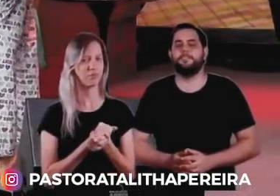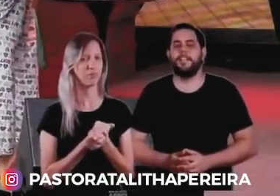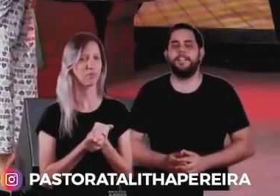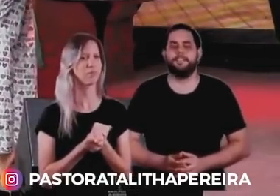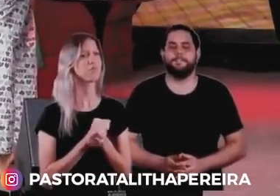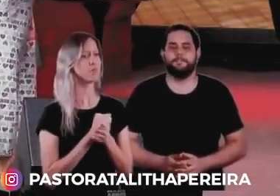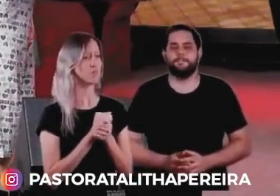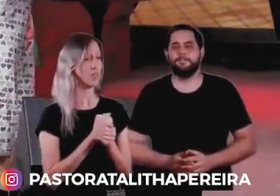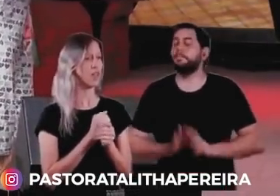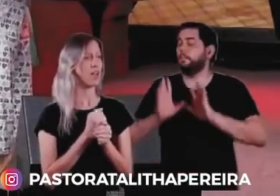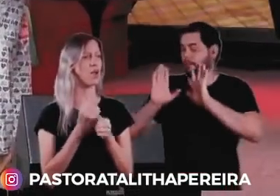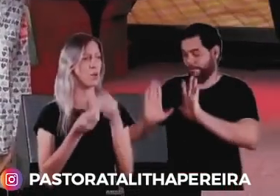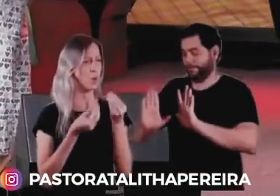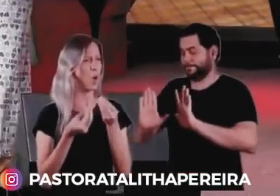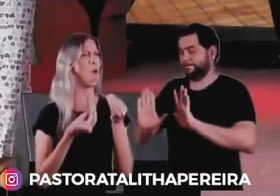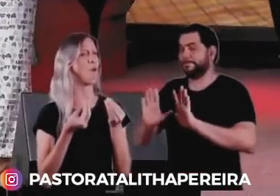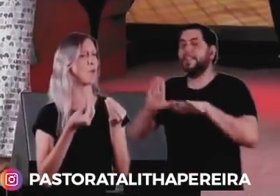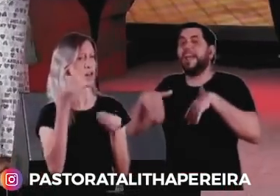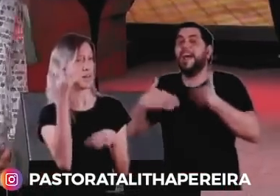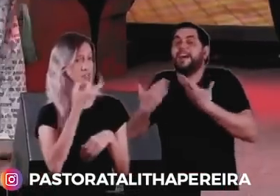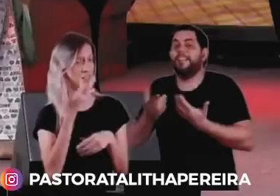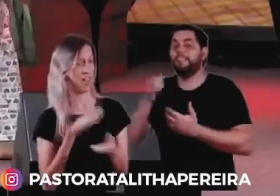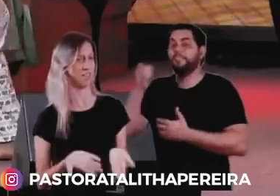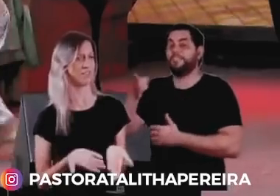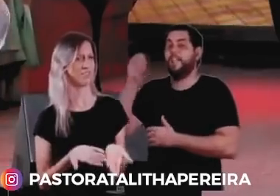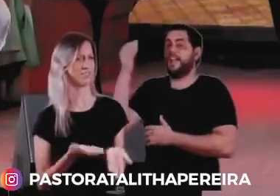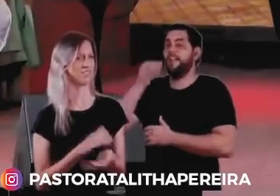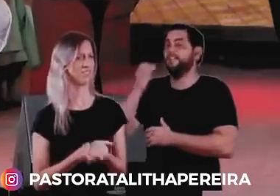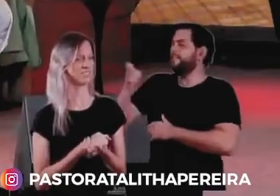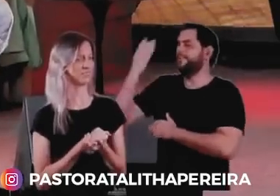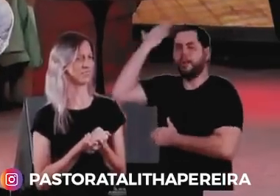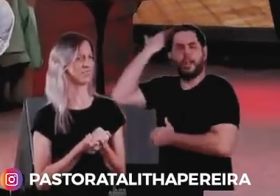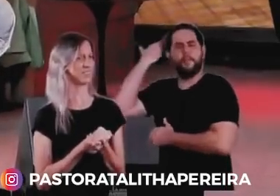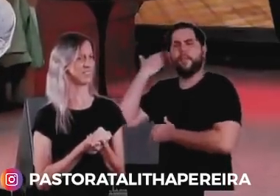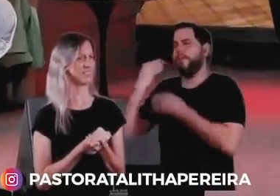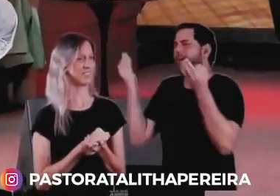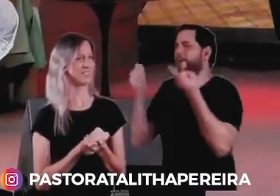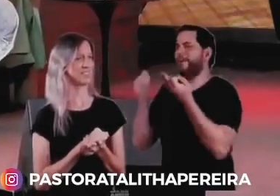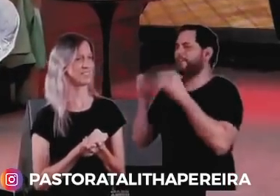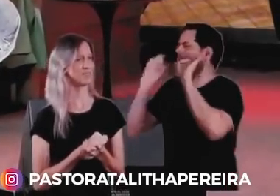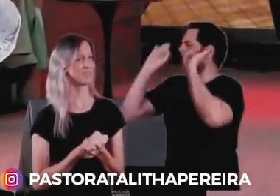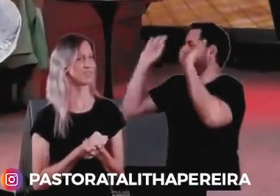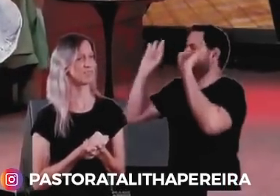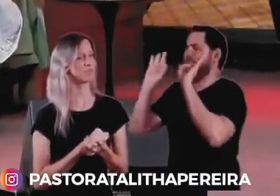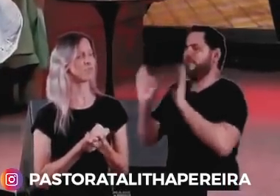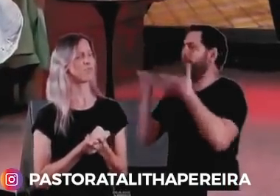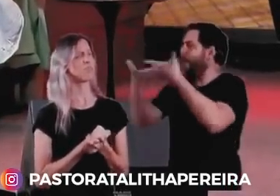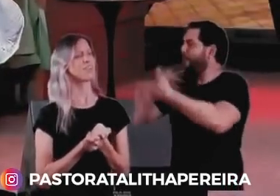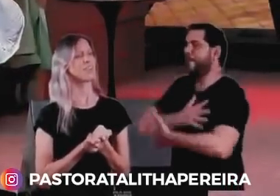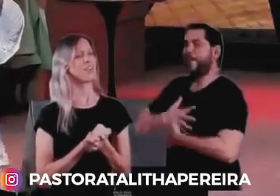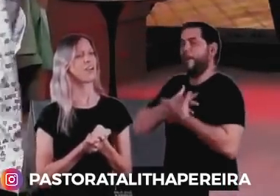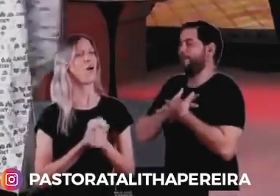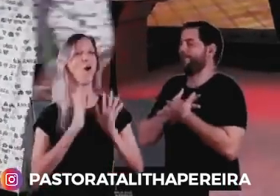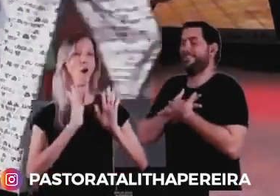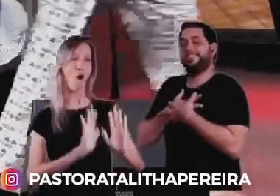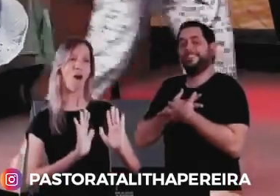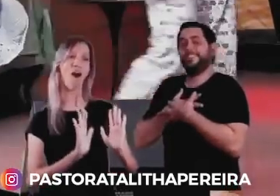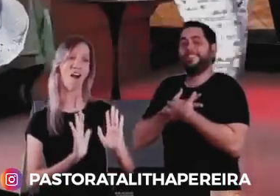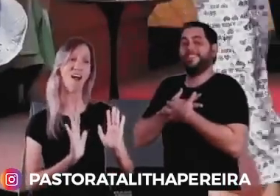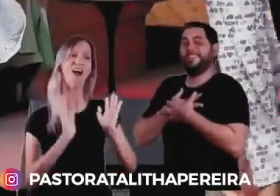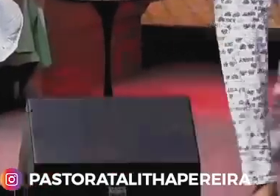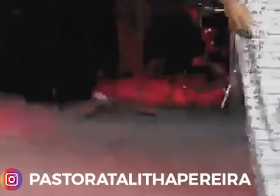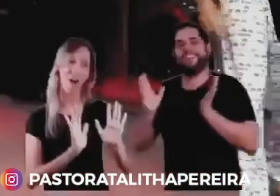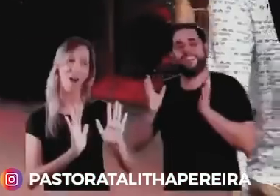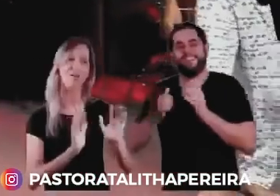Linda e tem mais. Além de linda, esse seu cabelo hoje está divino, do jeito que eu gosto.